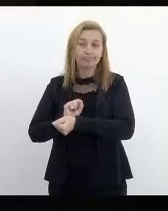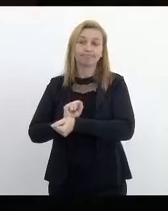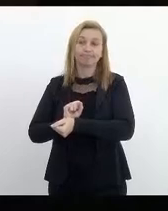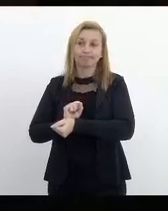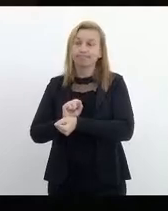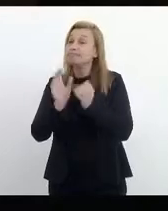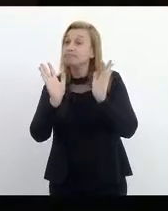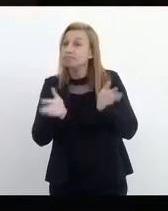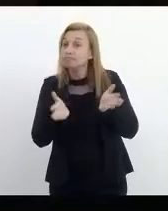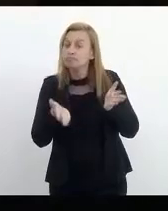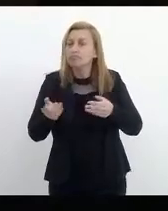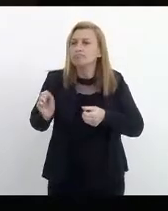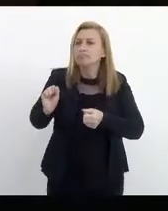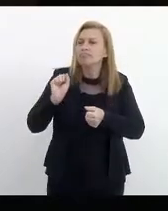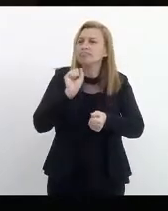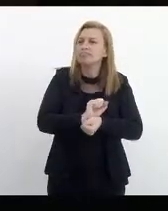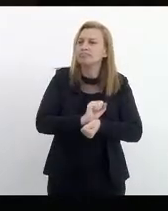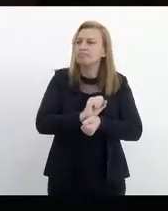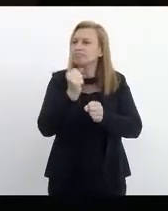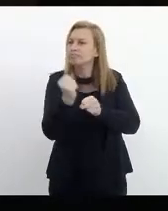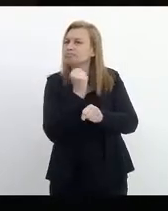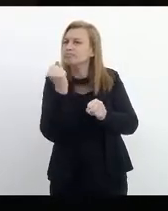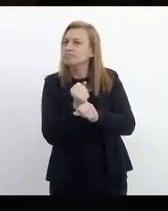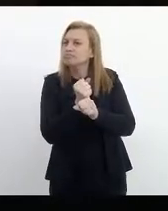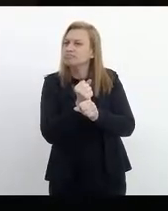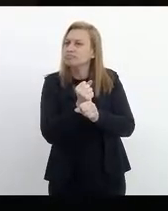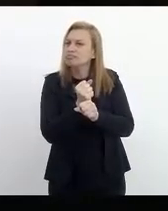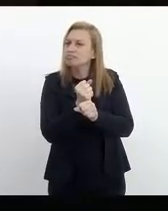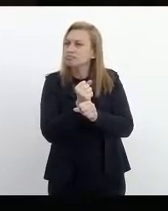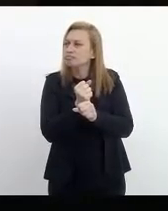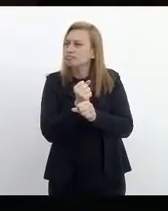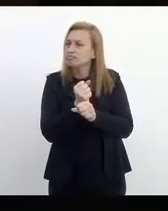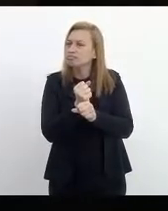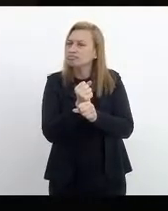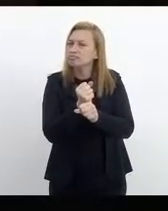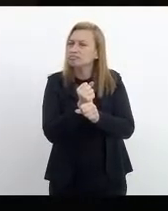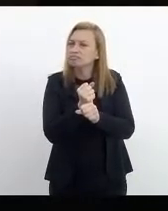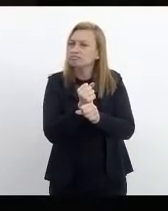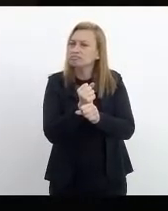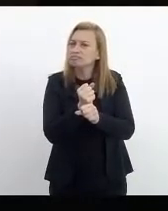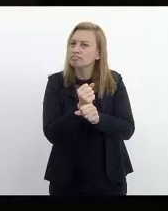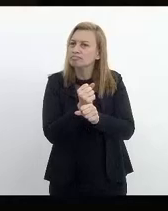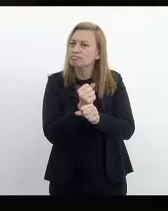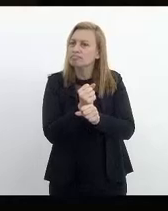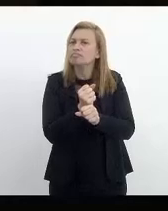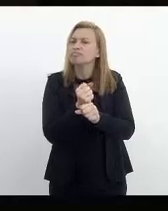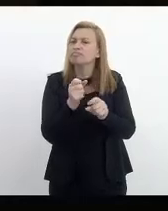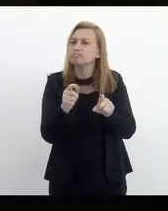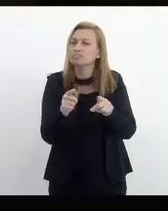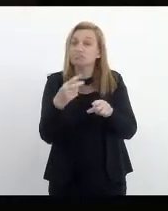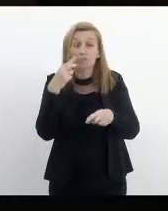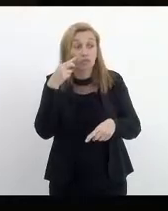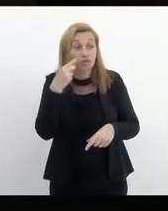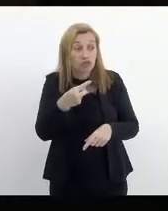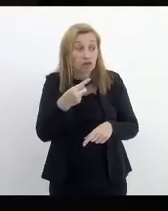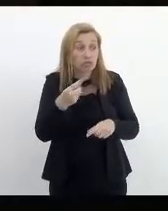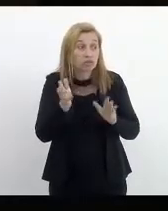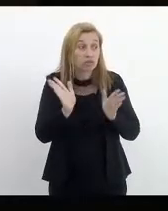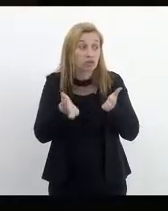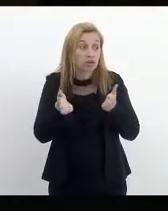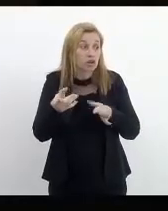agora parada dessas obras é e o desmonte que se assiste